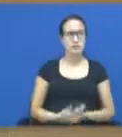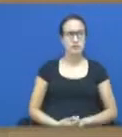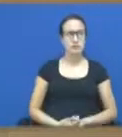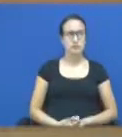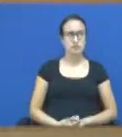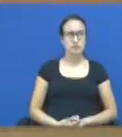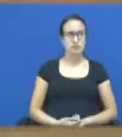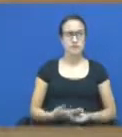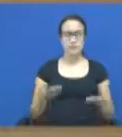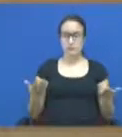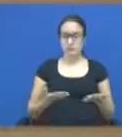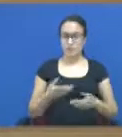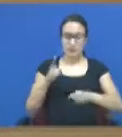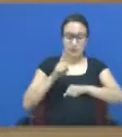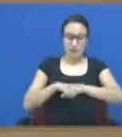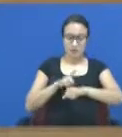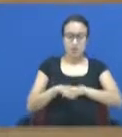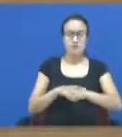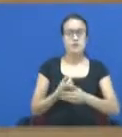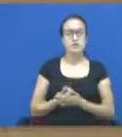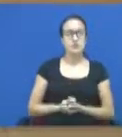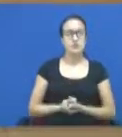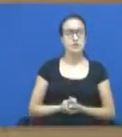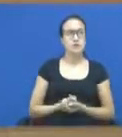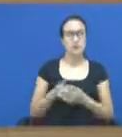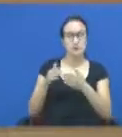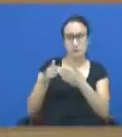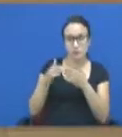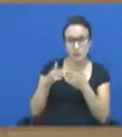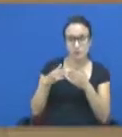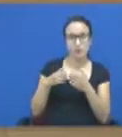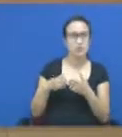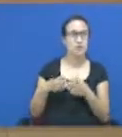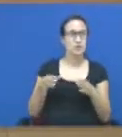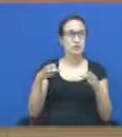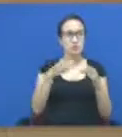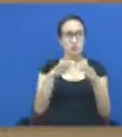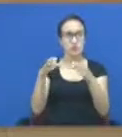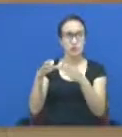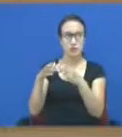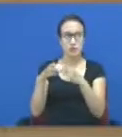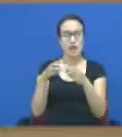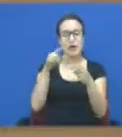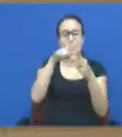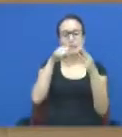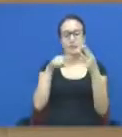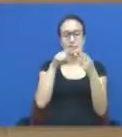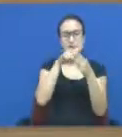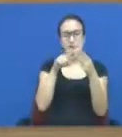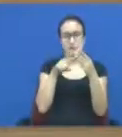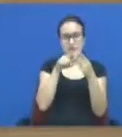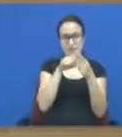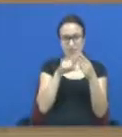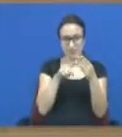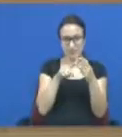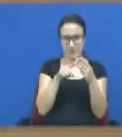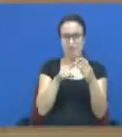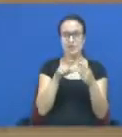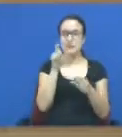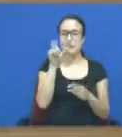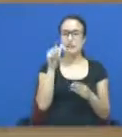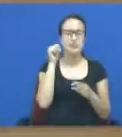Neste momento, eu peço para que os membros da Comissão Ético-Parlamentar, as membros da